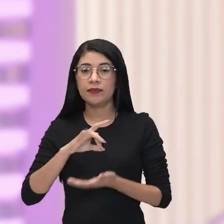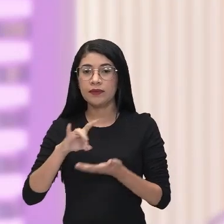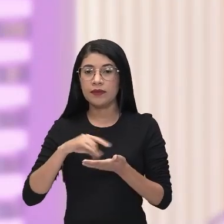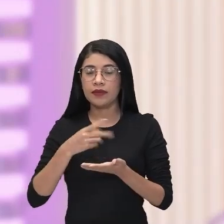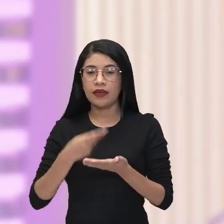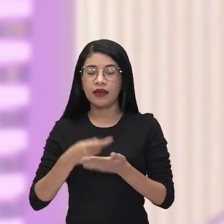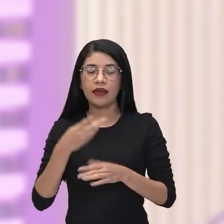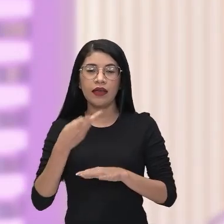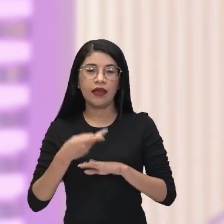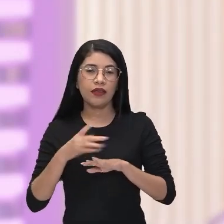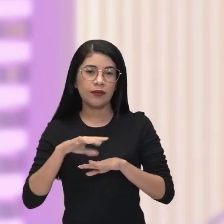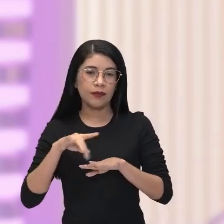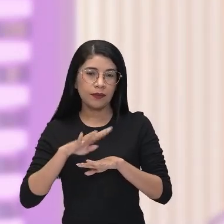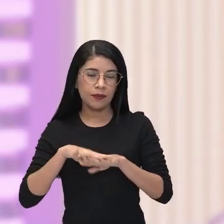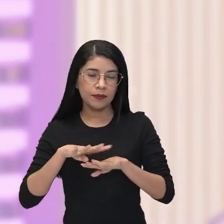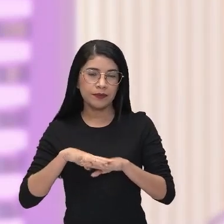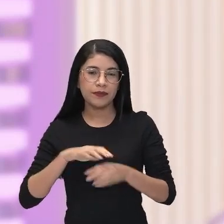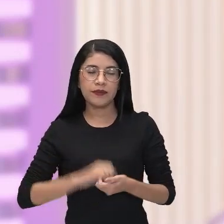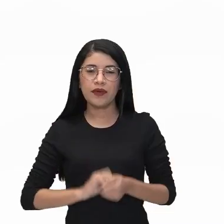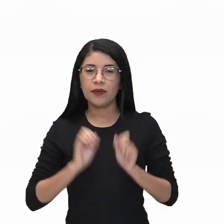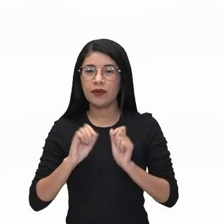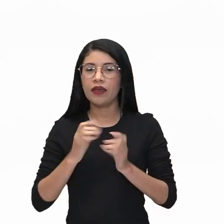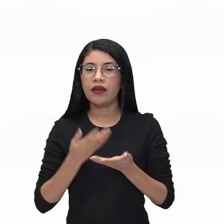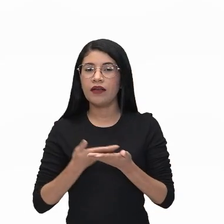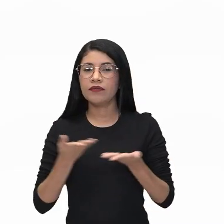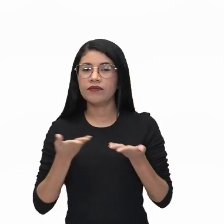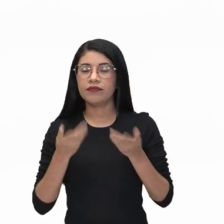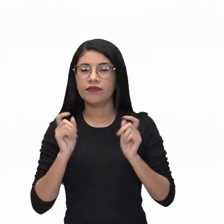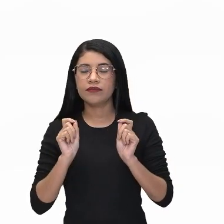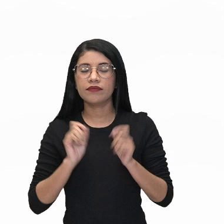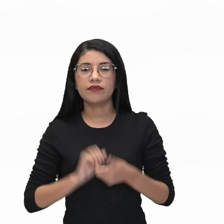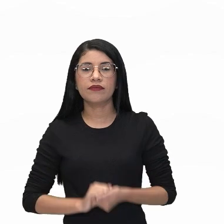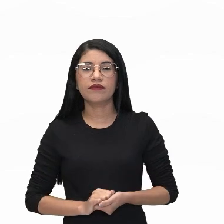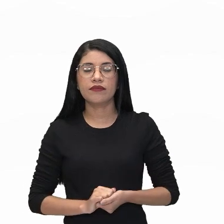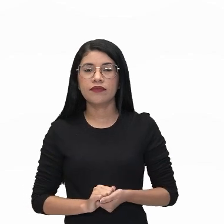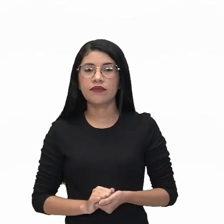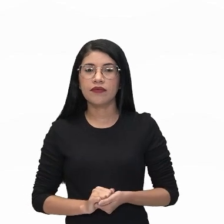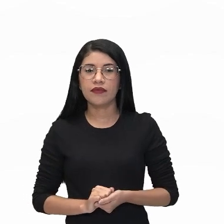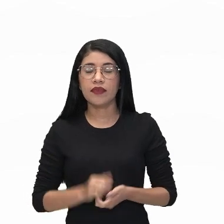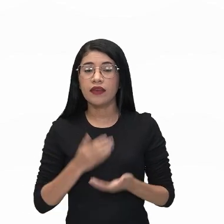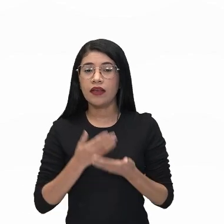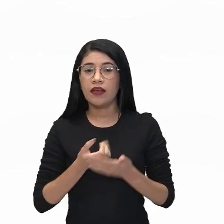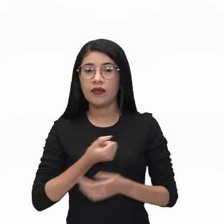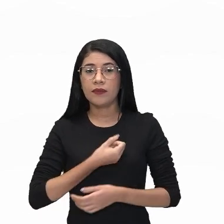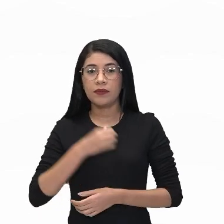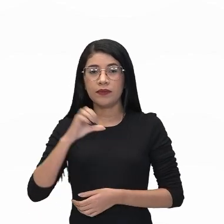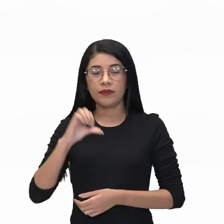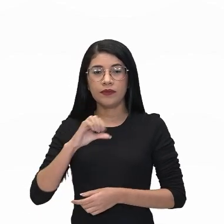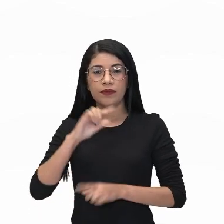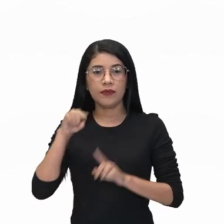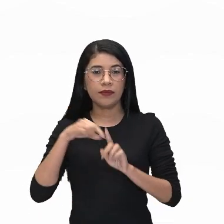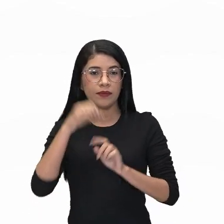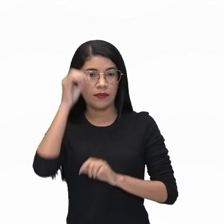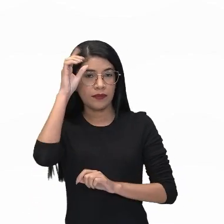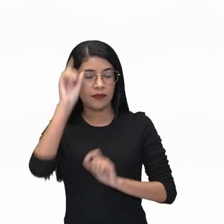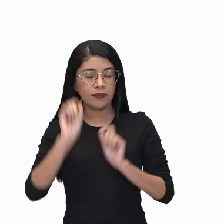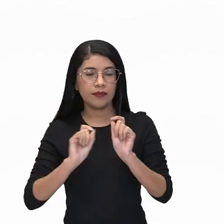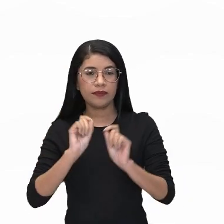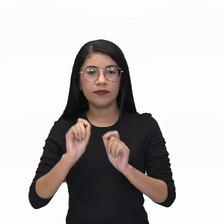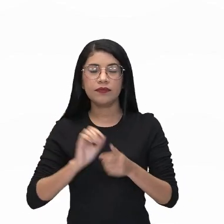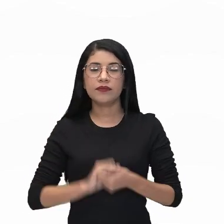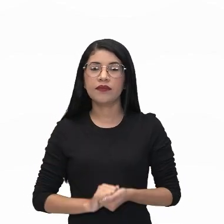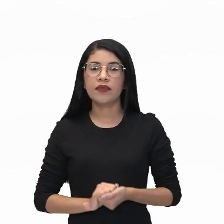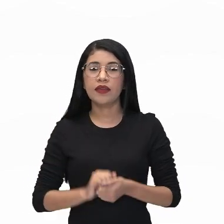e vamos verificar agora qual é a nossa aula de hoje. Nós temos então aqui a aula número 9, objeto de